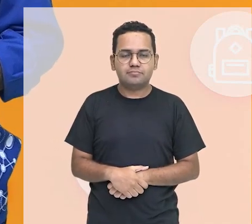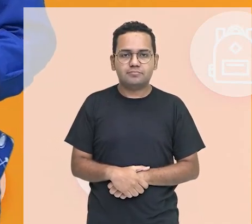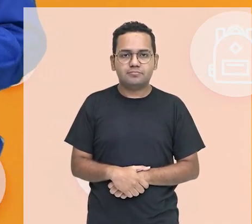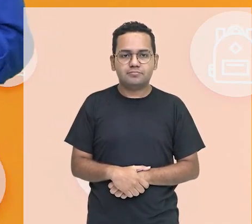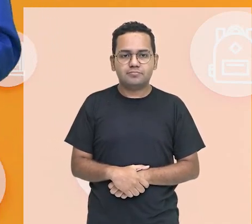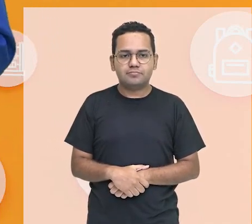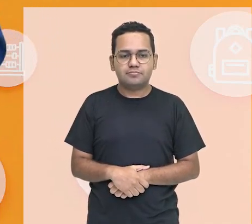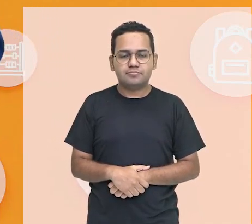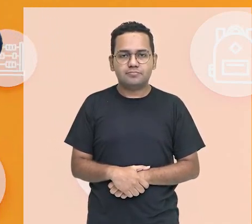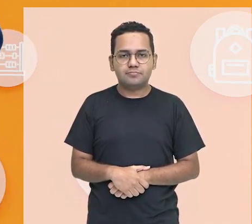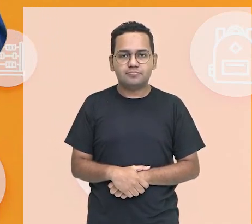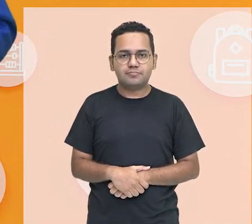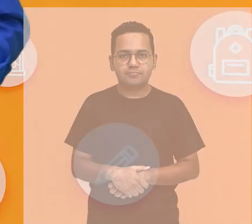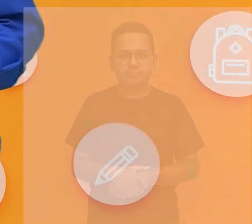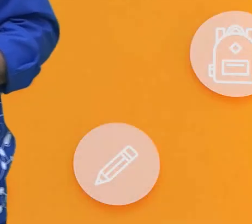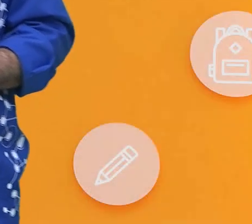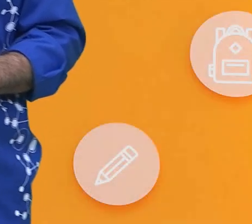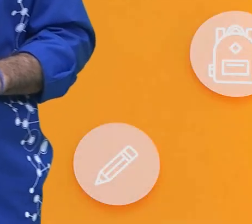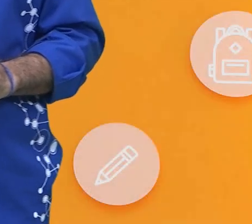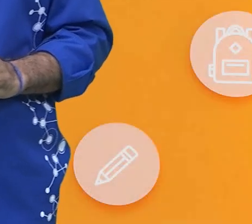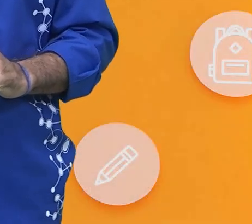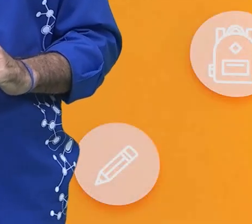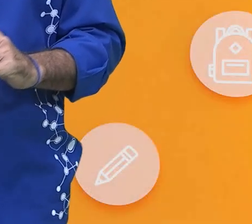Né? Muito bem.